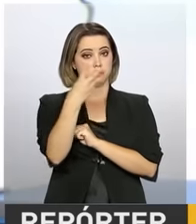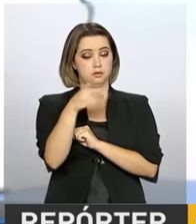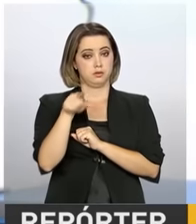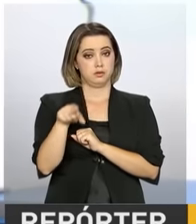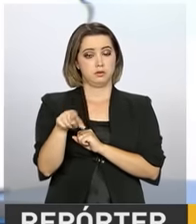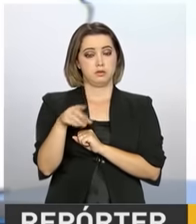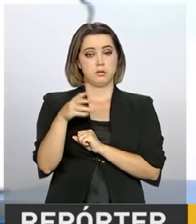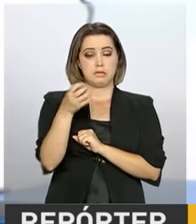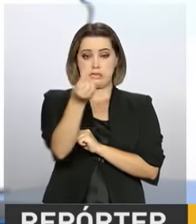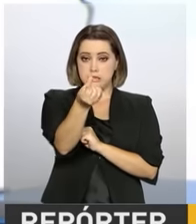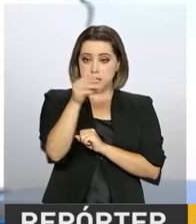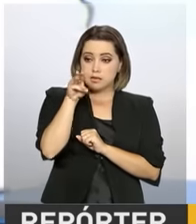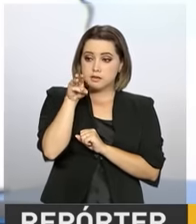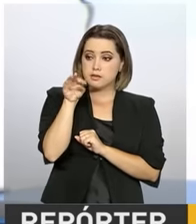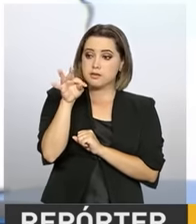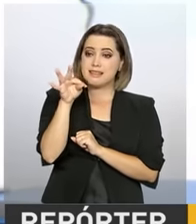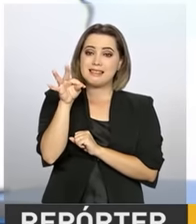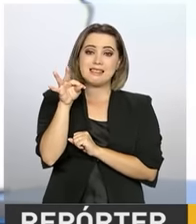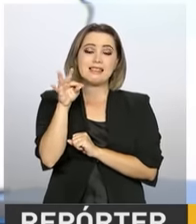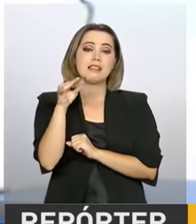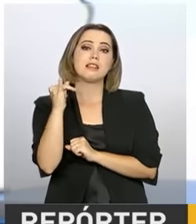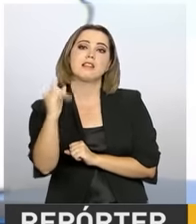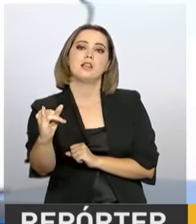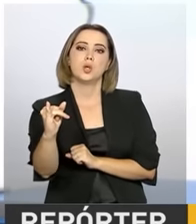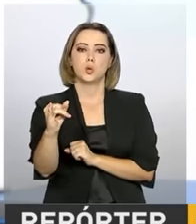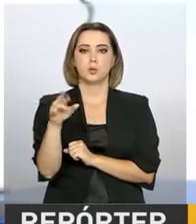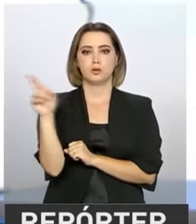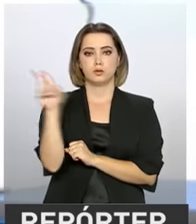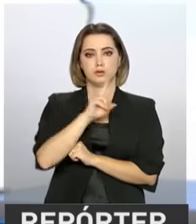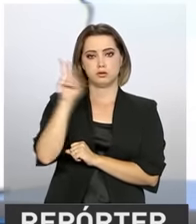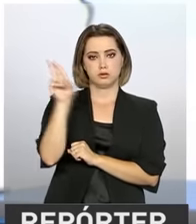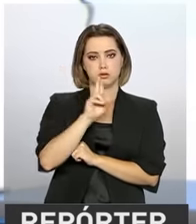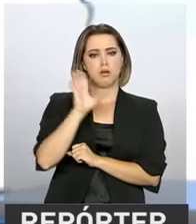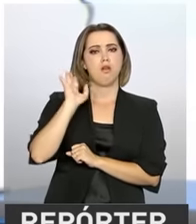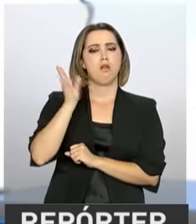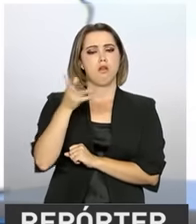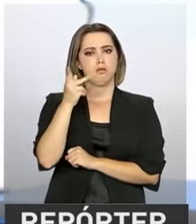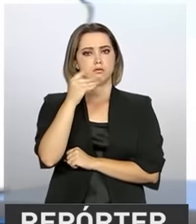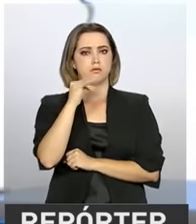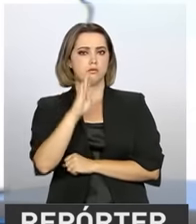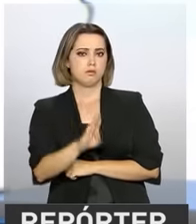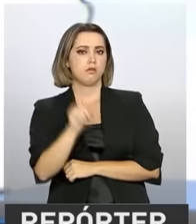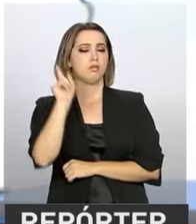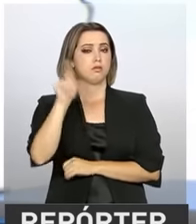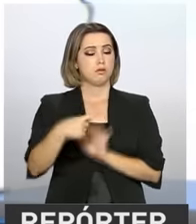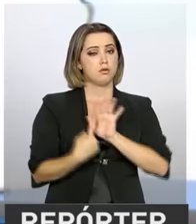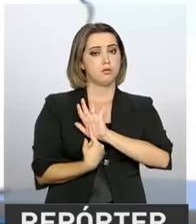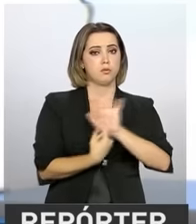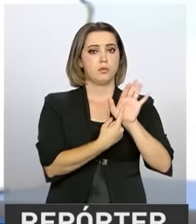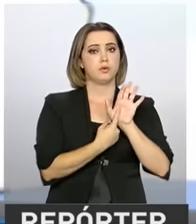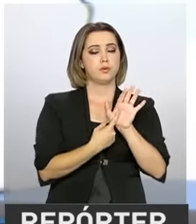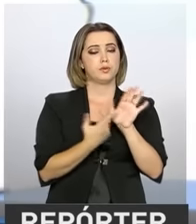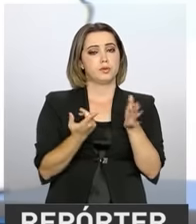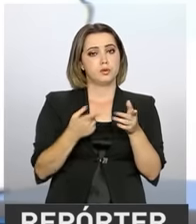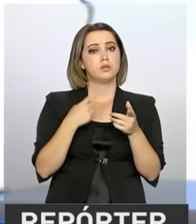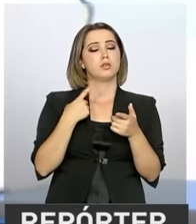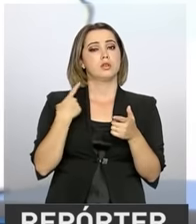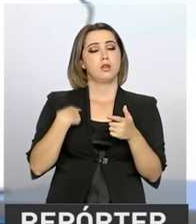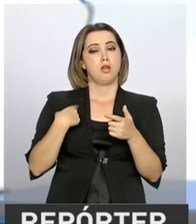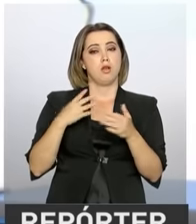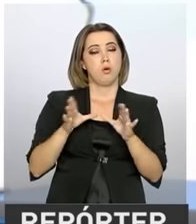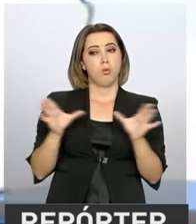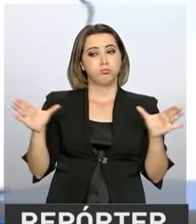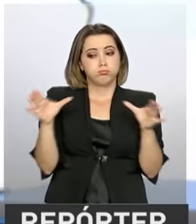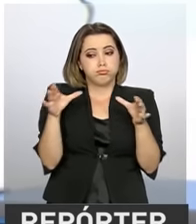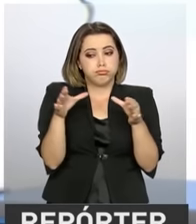300 bilhões deais o resultado do PIB em 2016 é Reflexo do recuo na agropecuária na indústria e